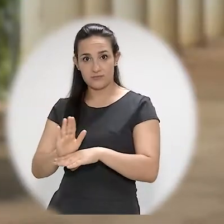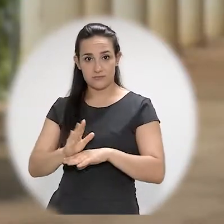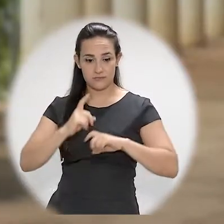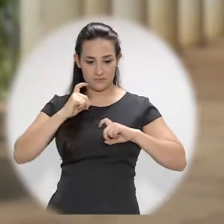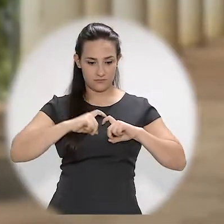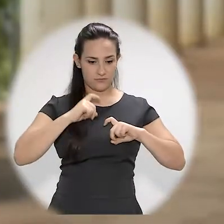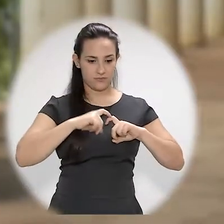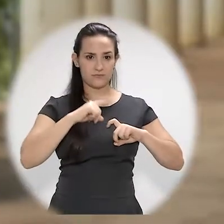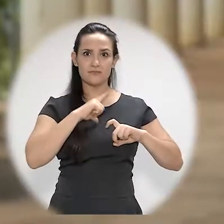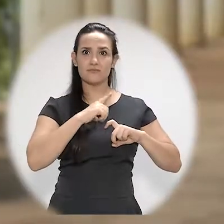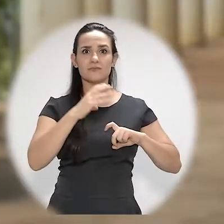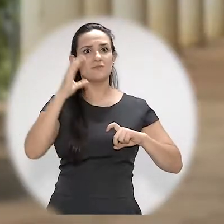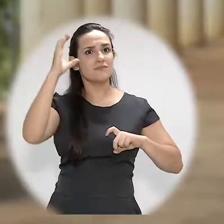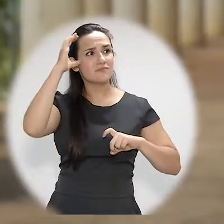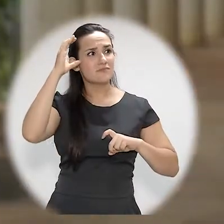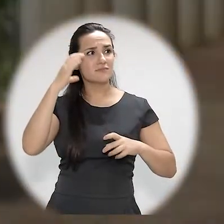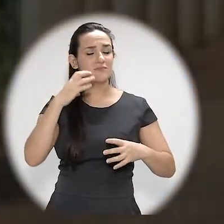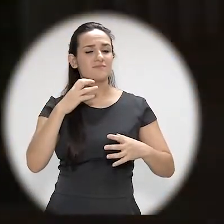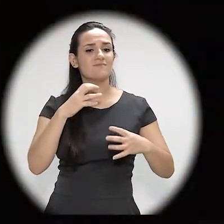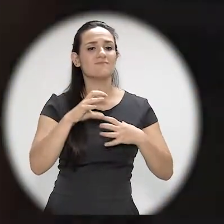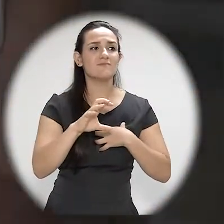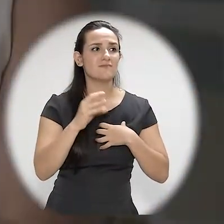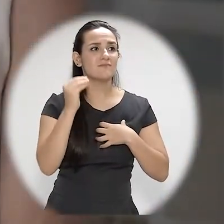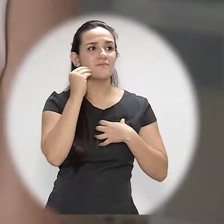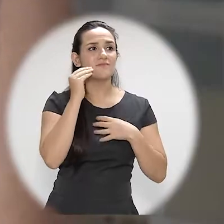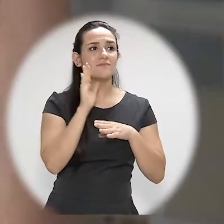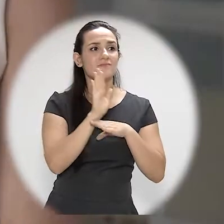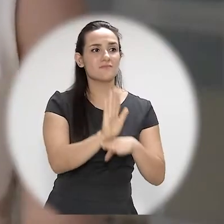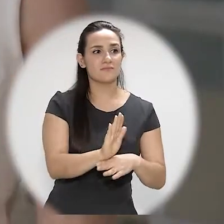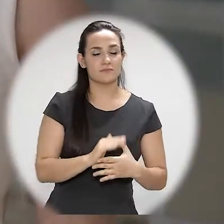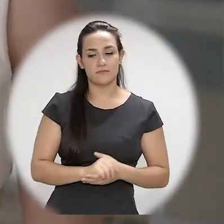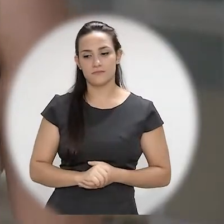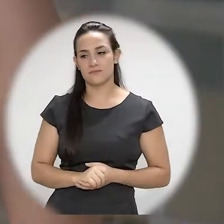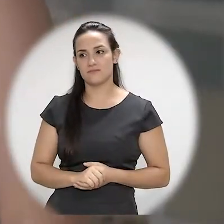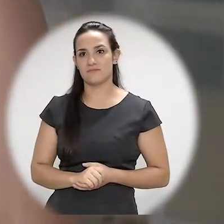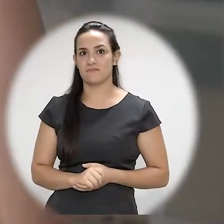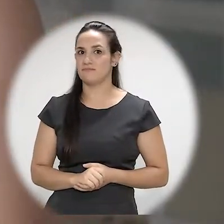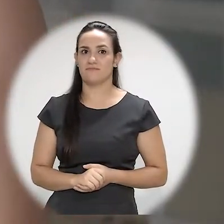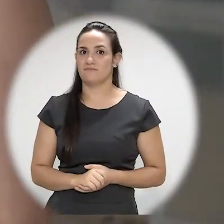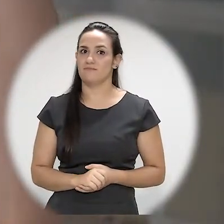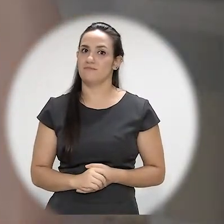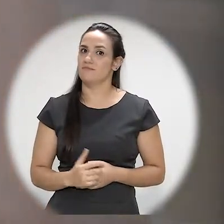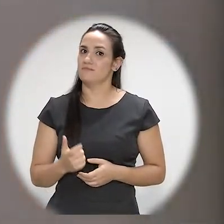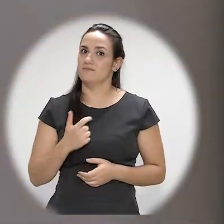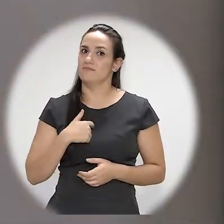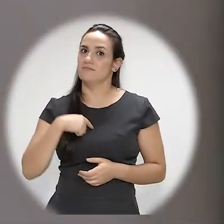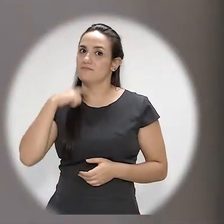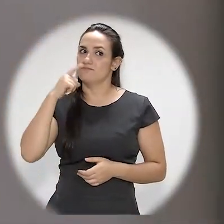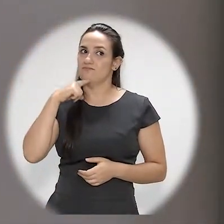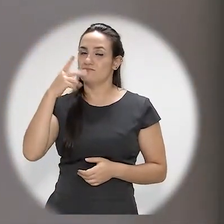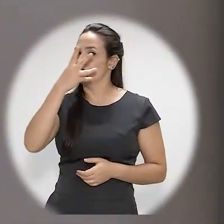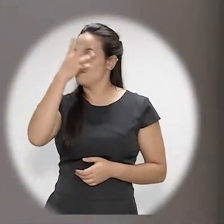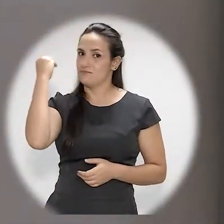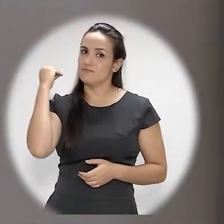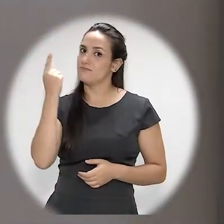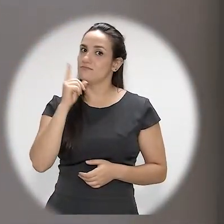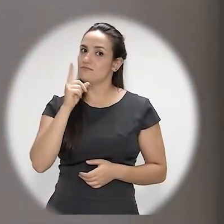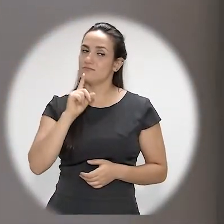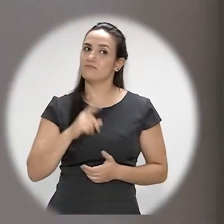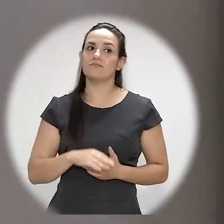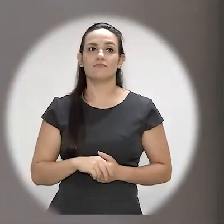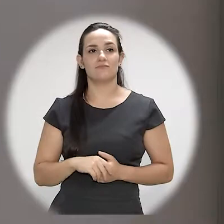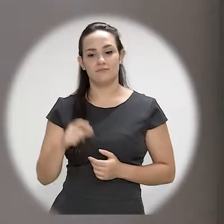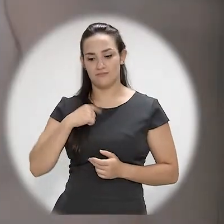esse entendimento. A gente vê isso com muita frequência. É difícil esquecer totalmente, né? A gente, assim, como ser